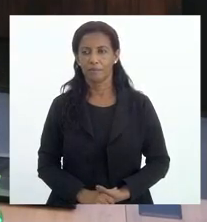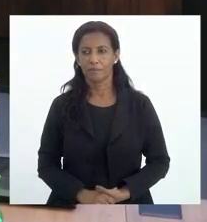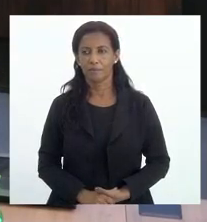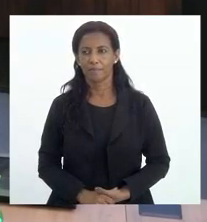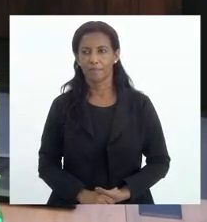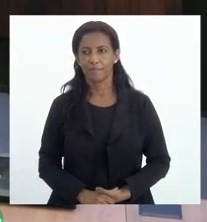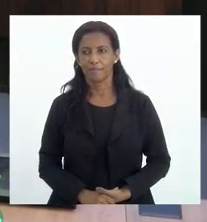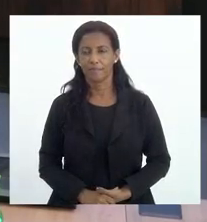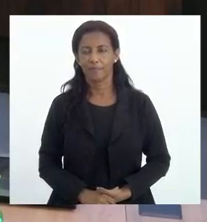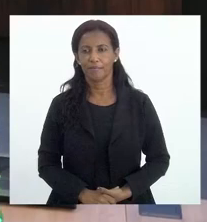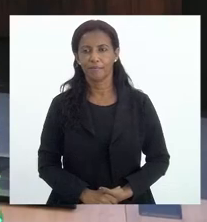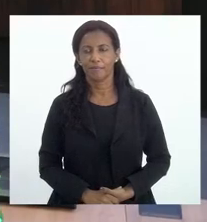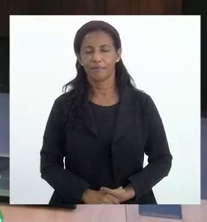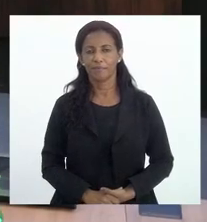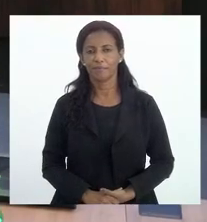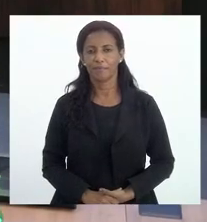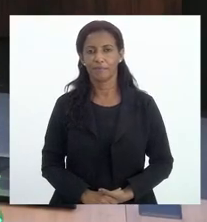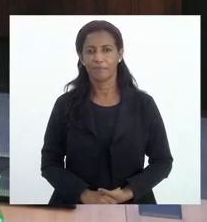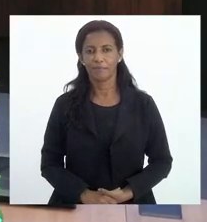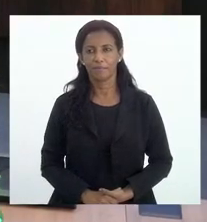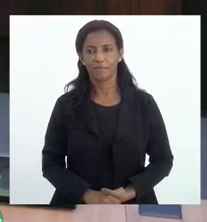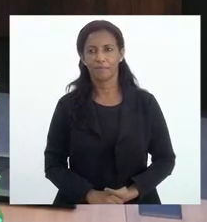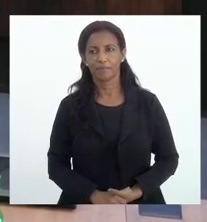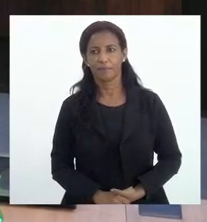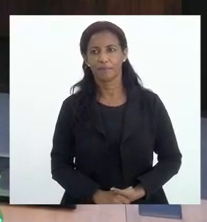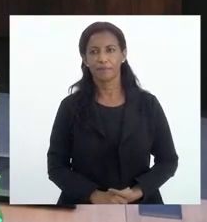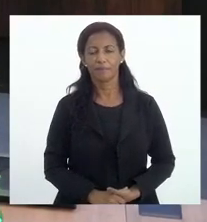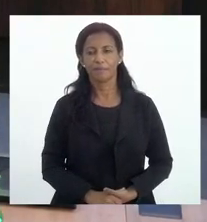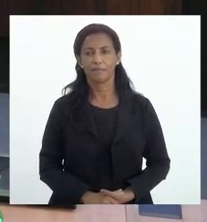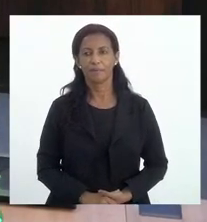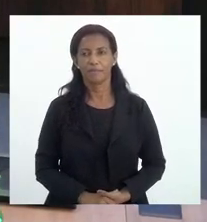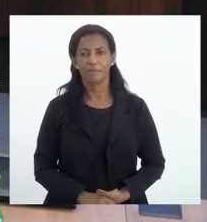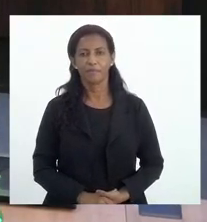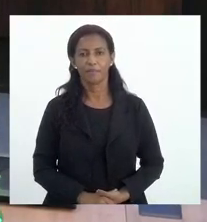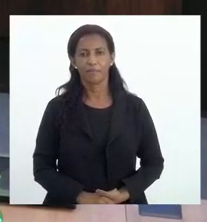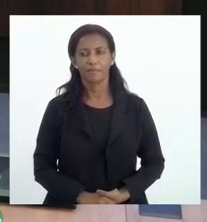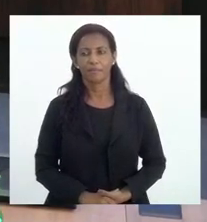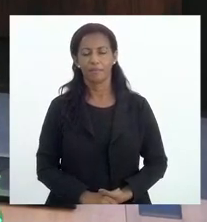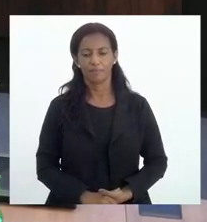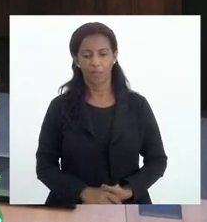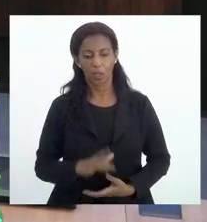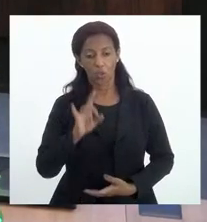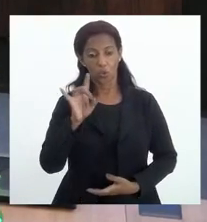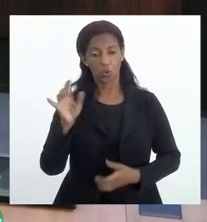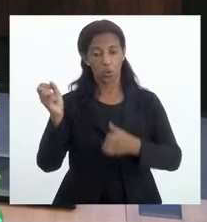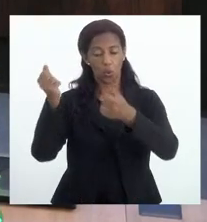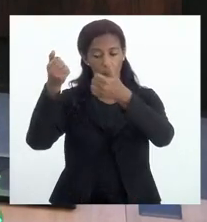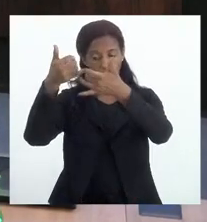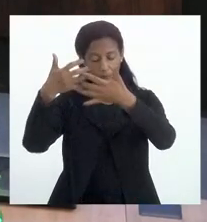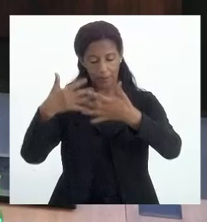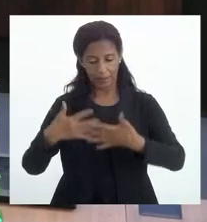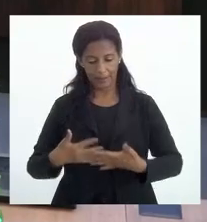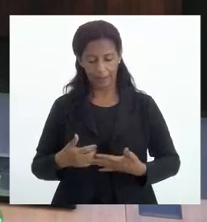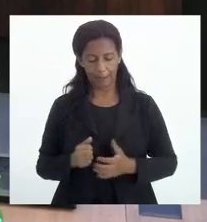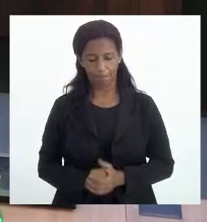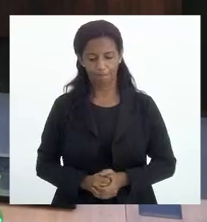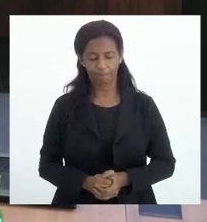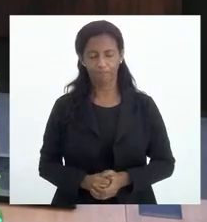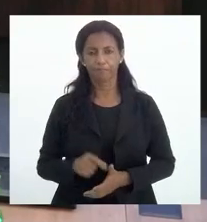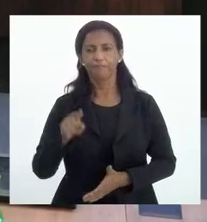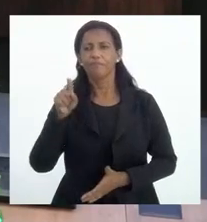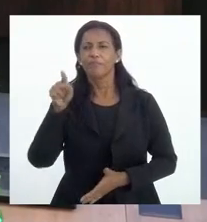Só queria dar um esclarecimento aqui. Uma das coisas, deputado Rodrigo Amorim, e suas